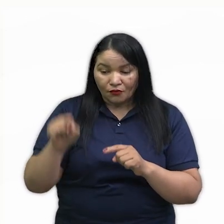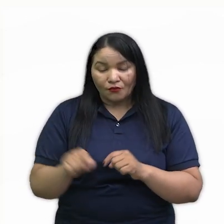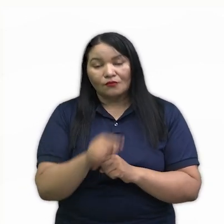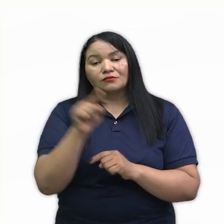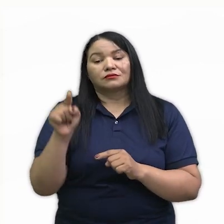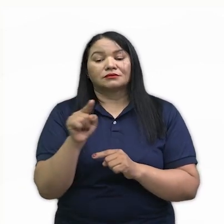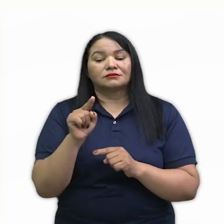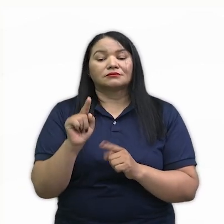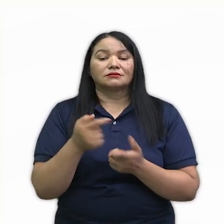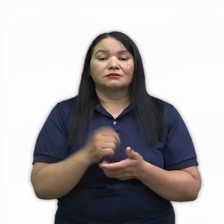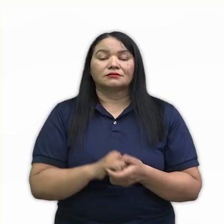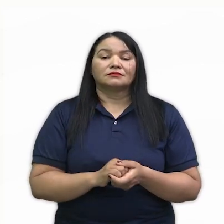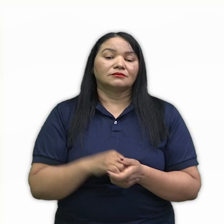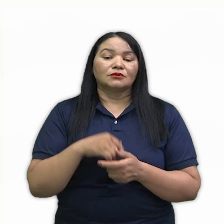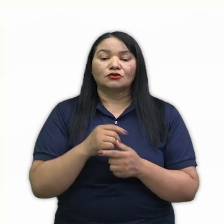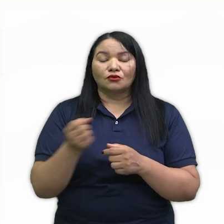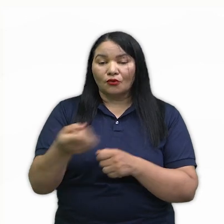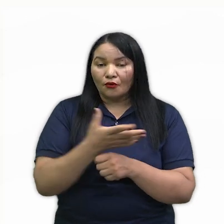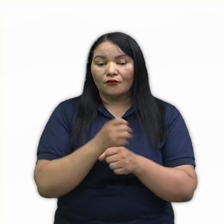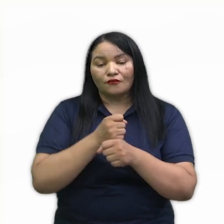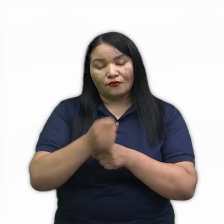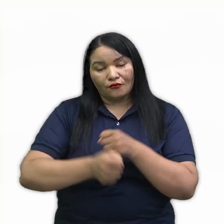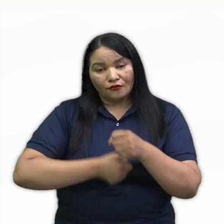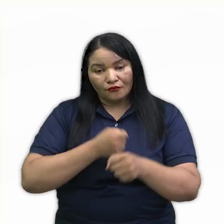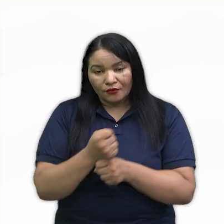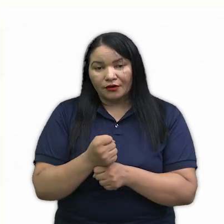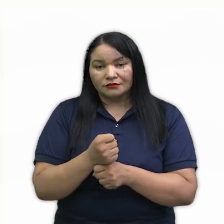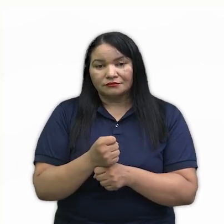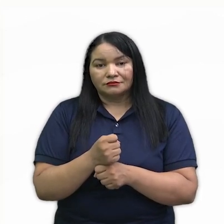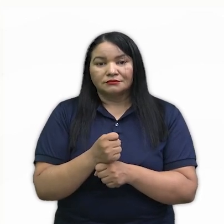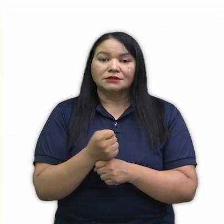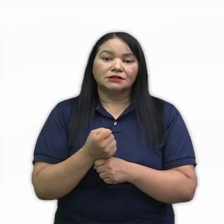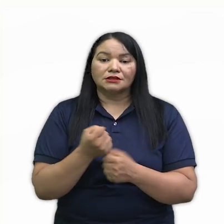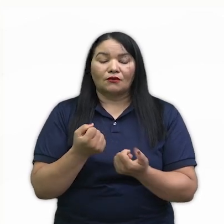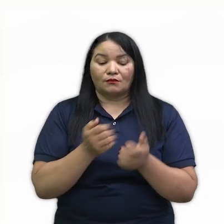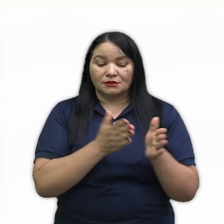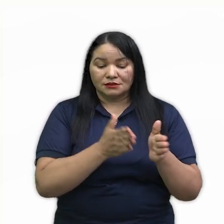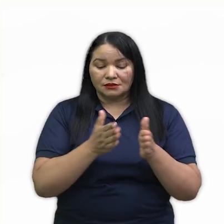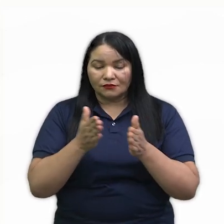né? A partir de janeiro e tal. Então nós temos uma sequência finita.